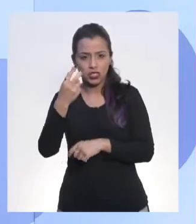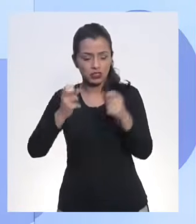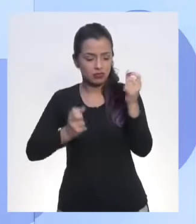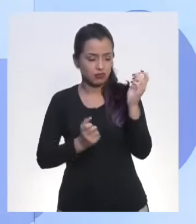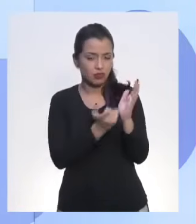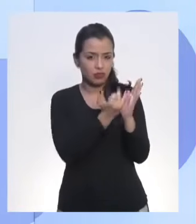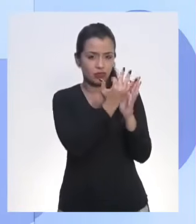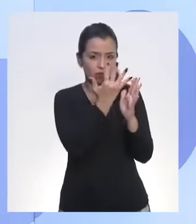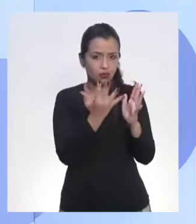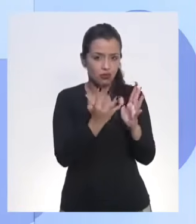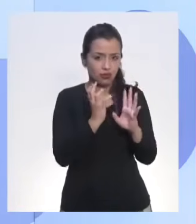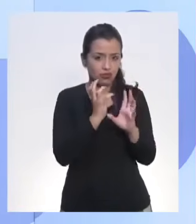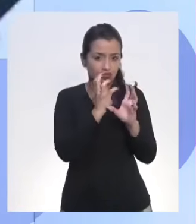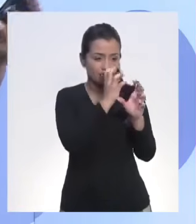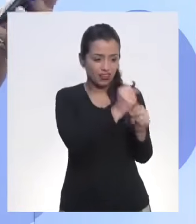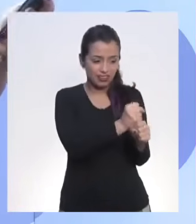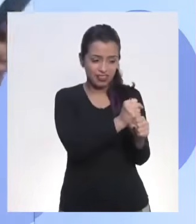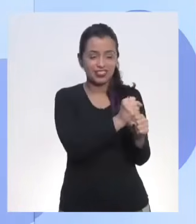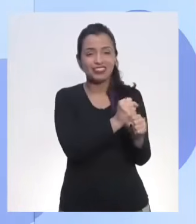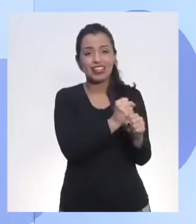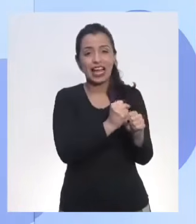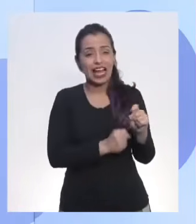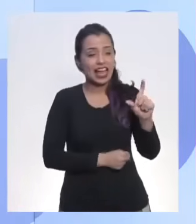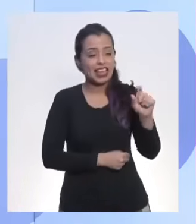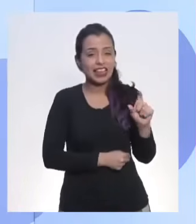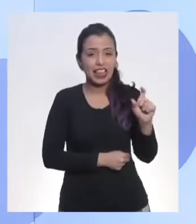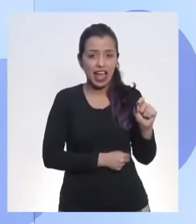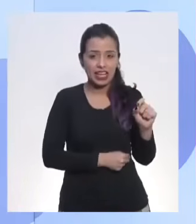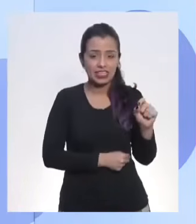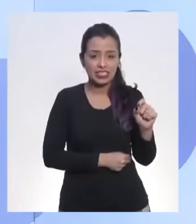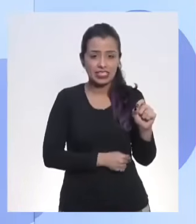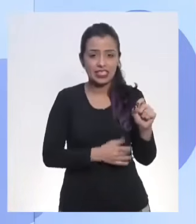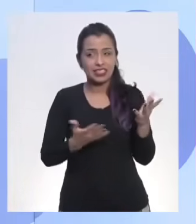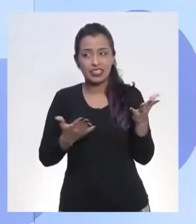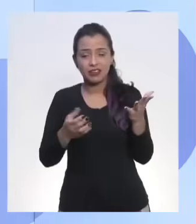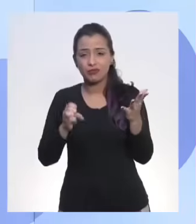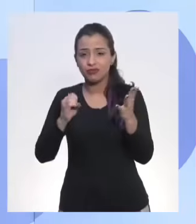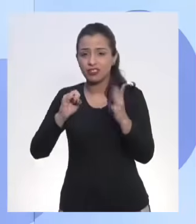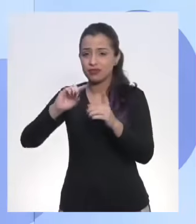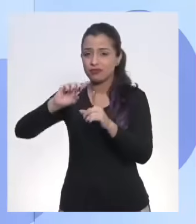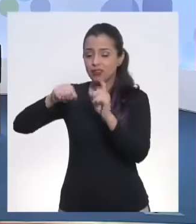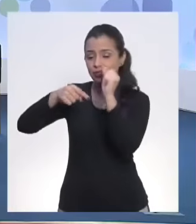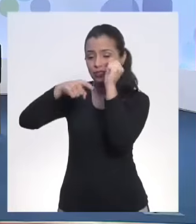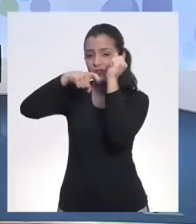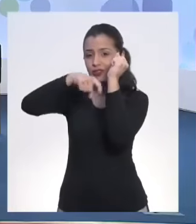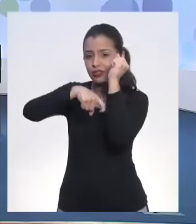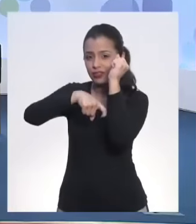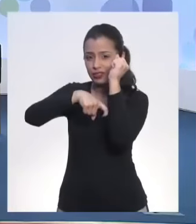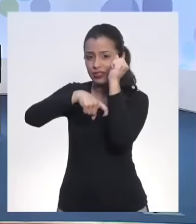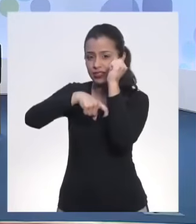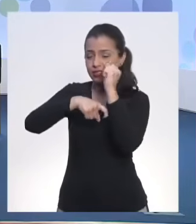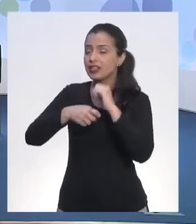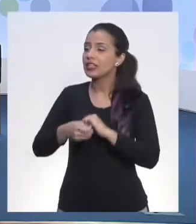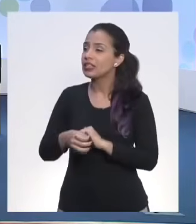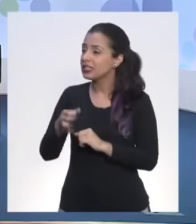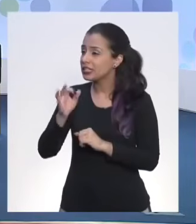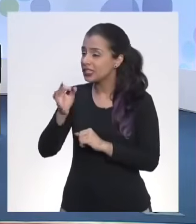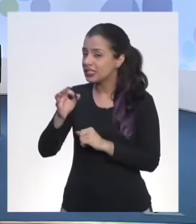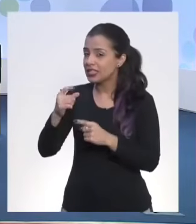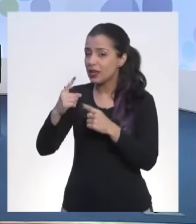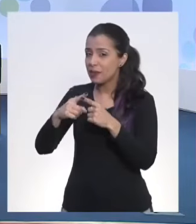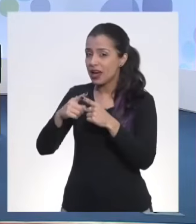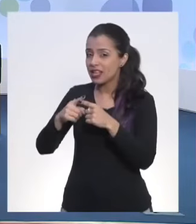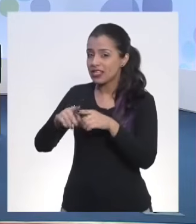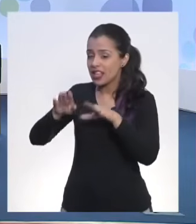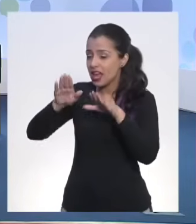saiu. Ela ia sair voando, nesse caso, para poder conseguir escorregar. E mesmo se ela escorregasse 1, ela teria saído, porque ela ficaria no 10 de